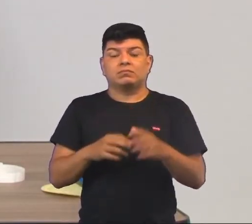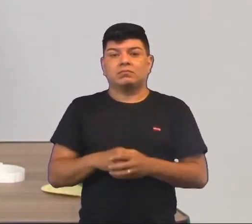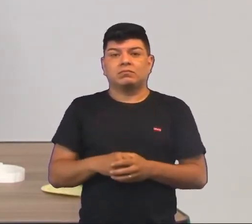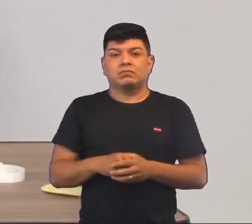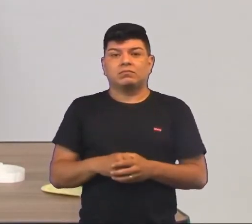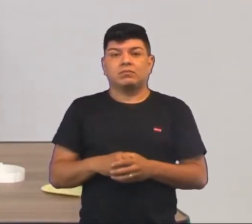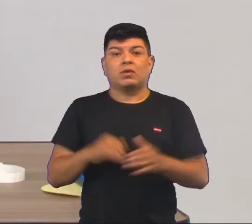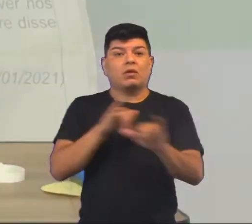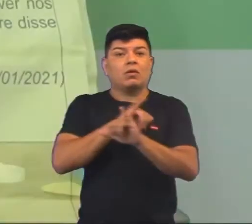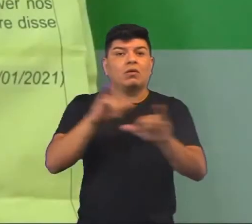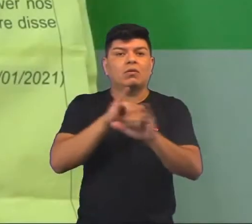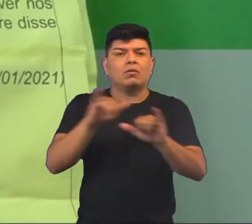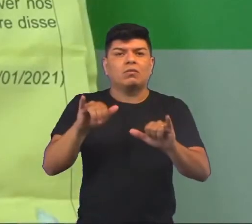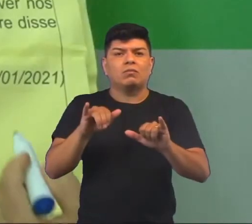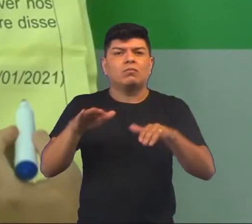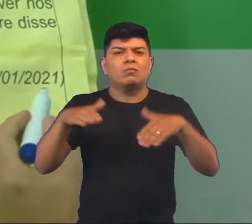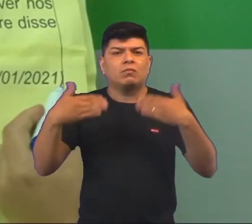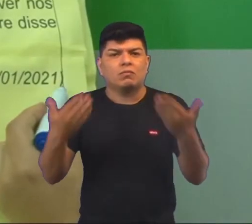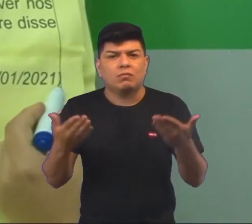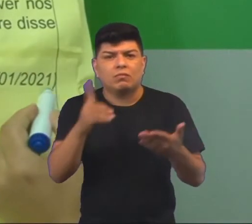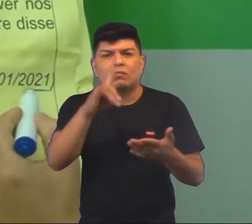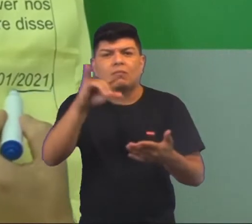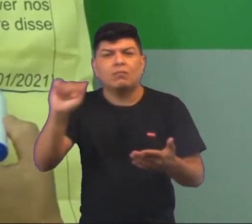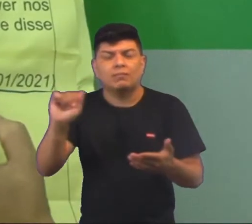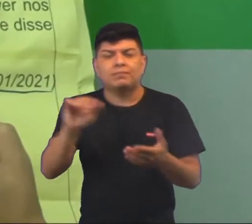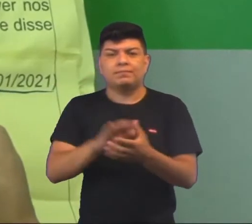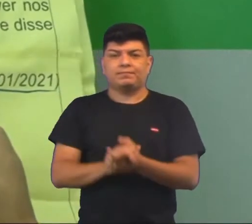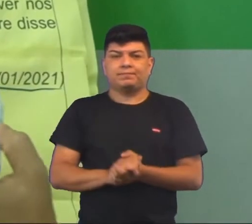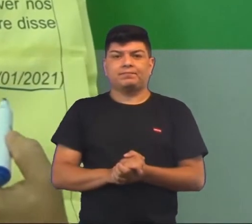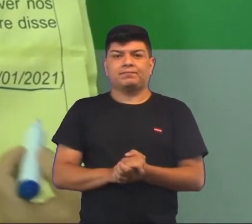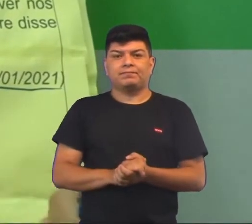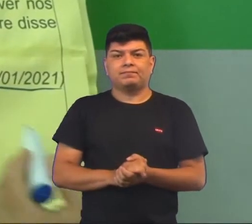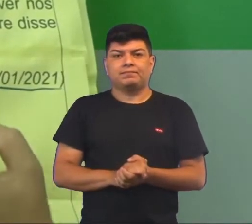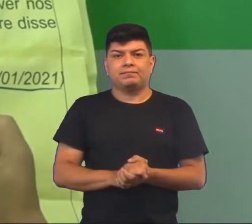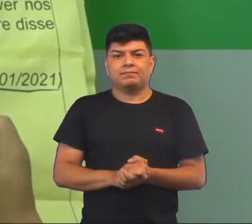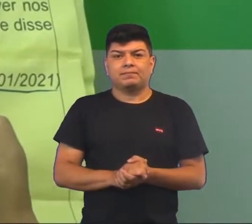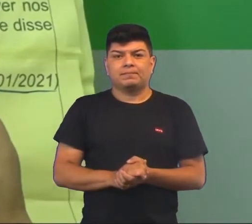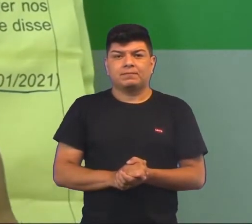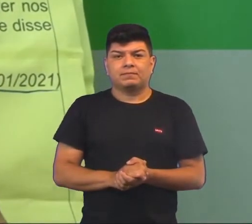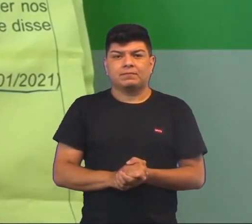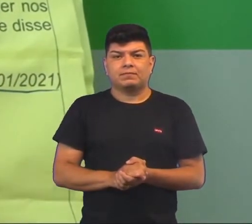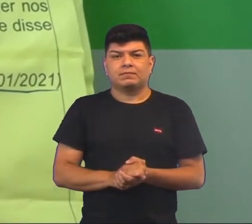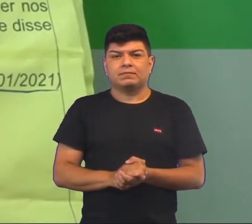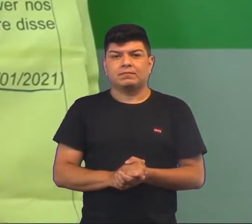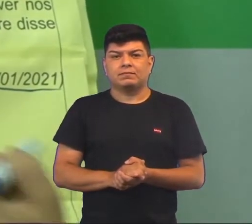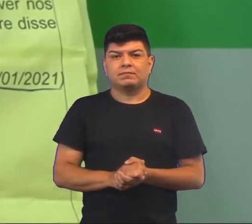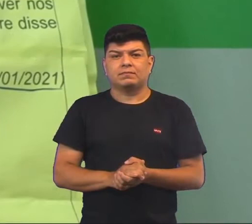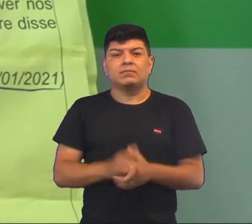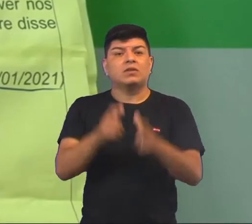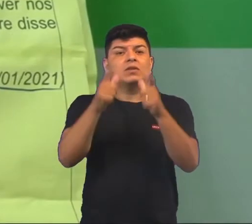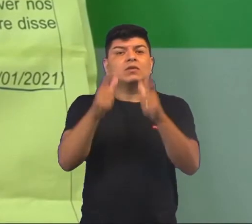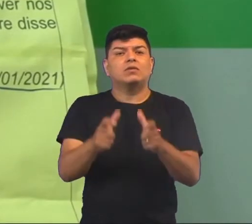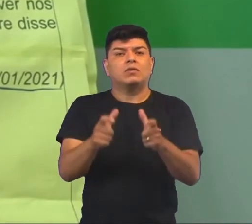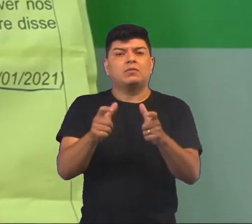Quando foi noticiado o fato, ó. O fato, ele foi noticiado aqui, ó. E onde,